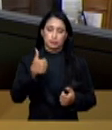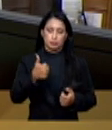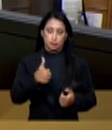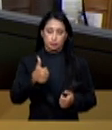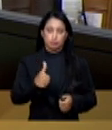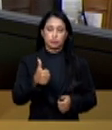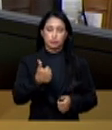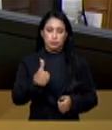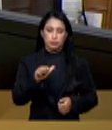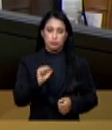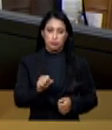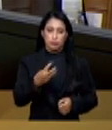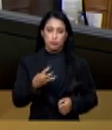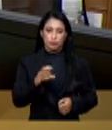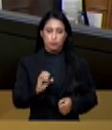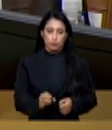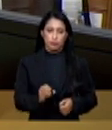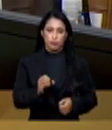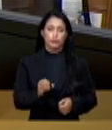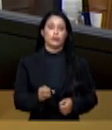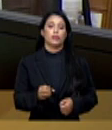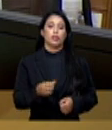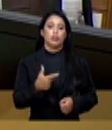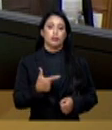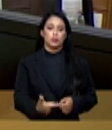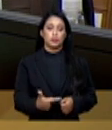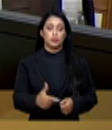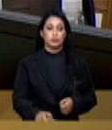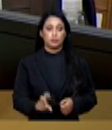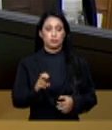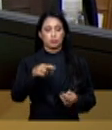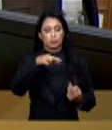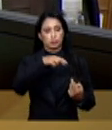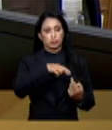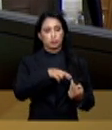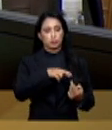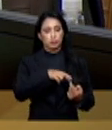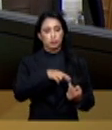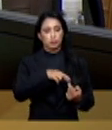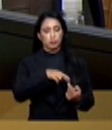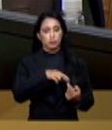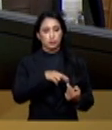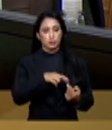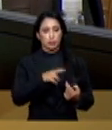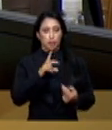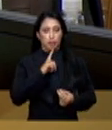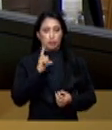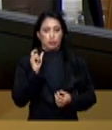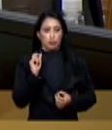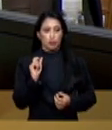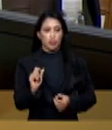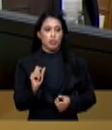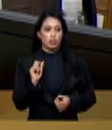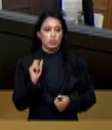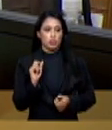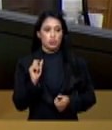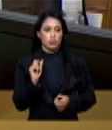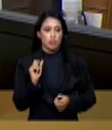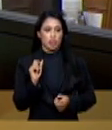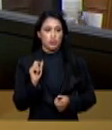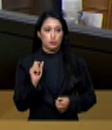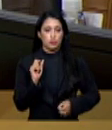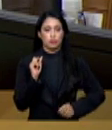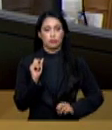1831 125 incisos deste dispositivos pela